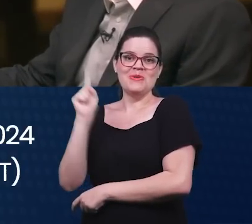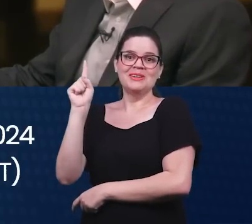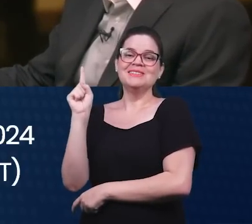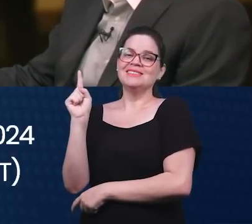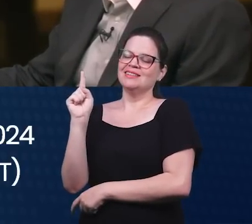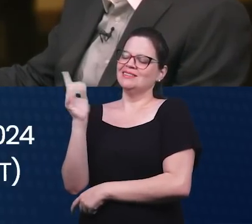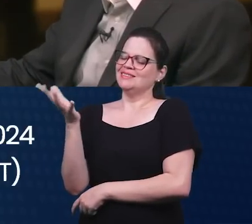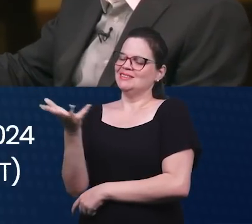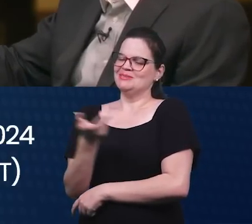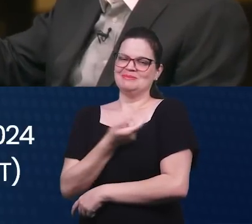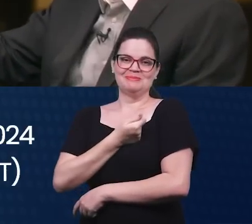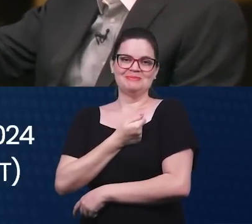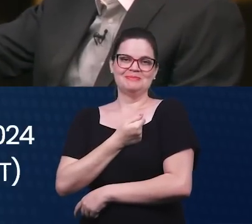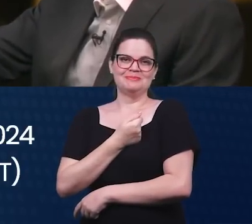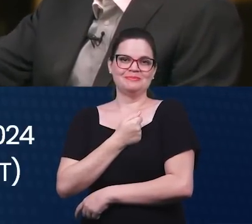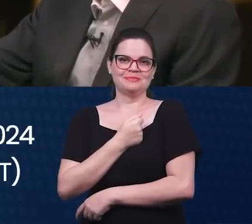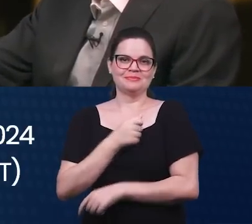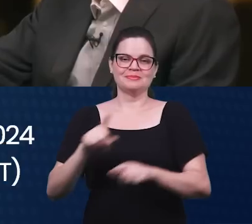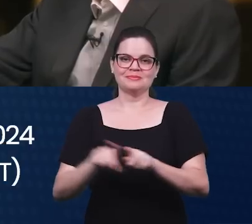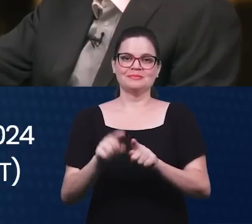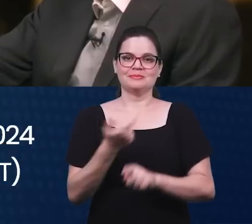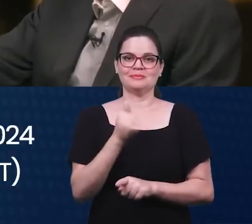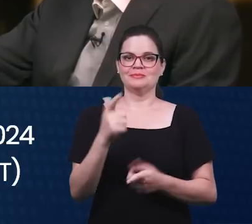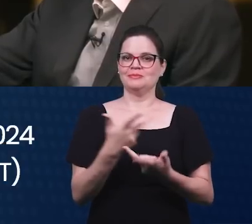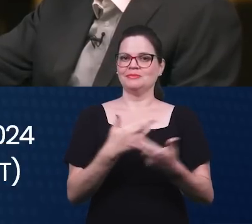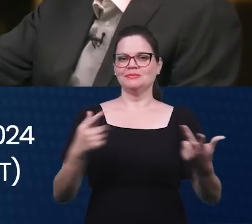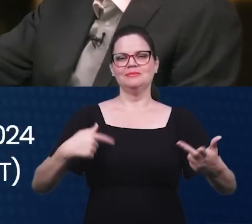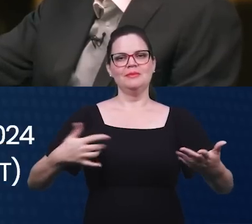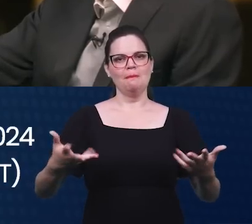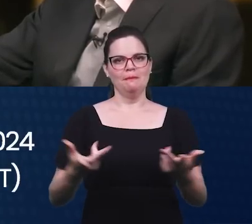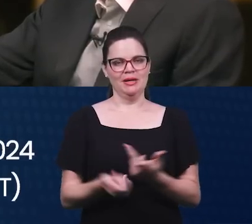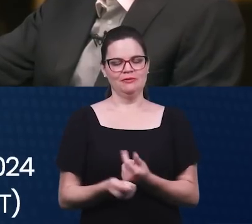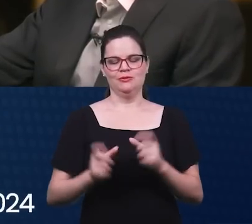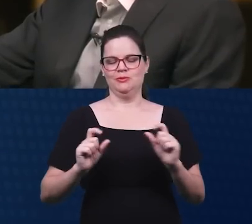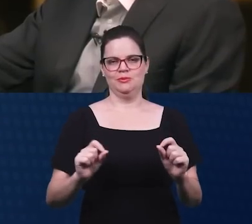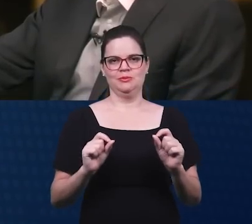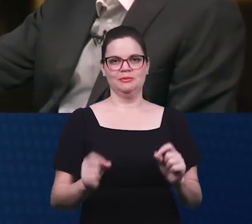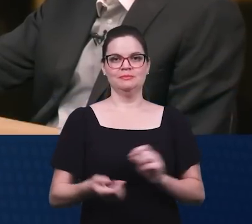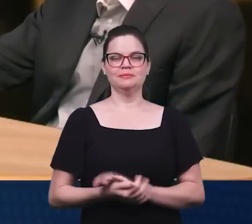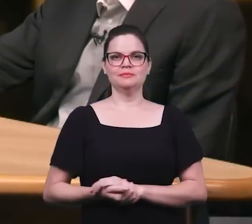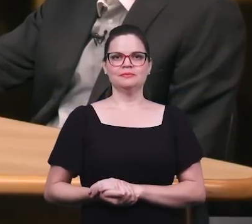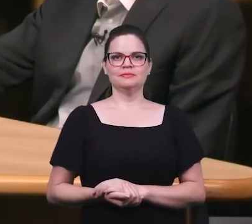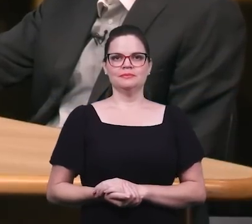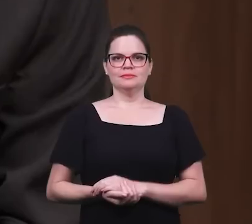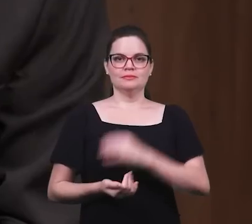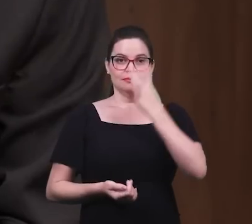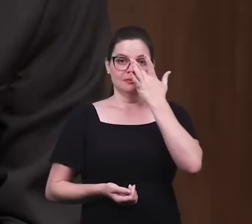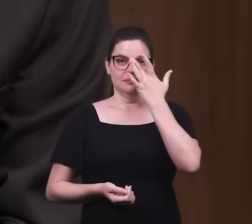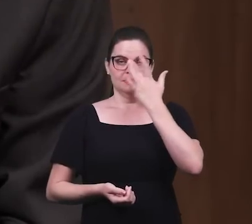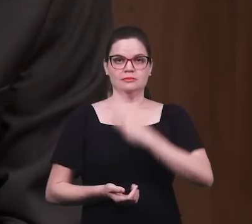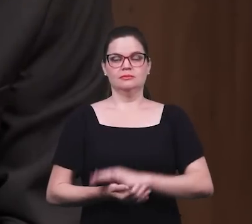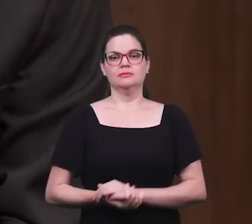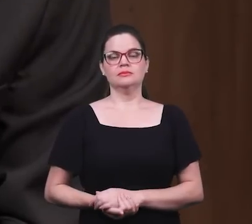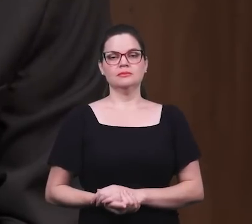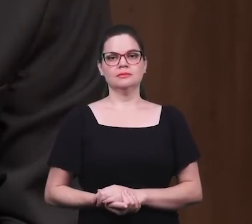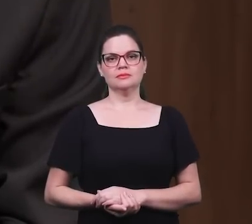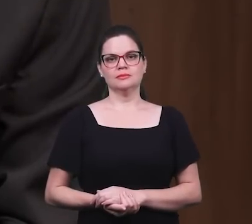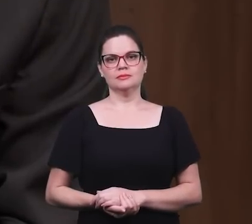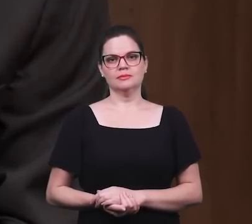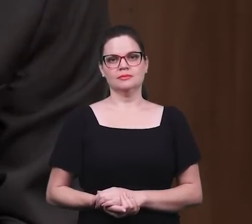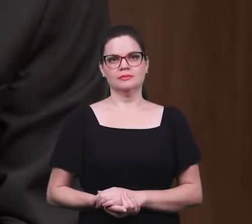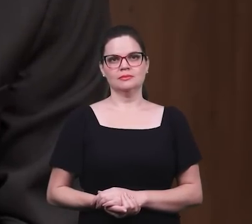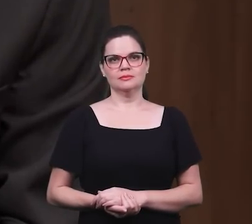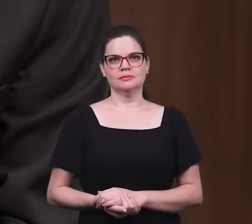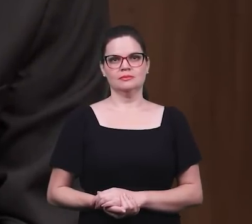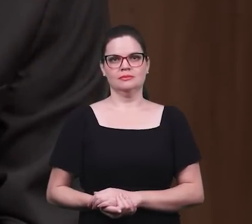maravilhoso. Maravilhoso, E uma coisa, por exemplo, que eu acho extraordinária, Rodolfo, quando chega ali